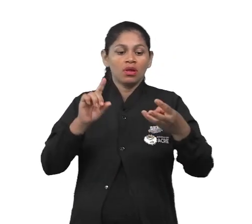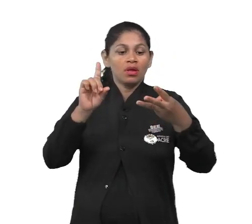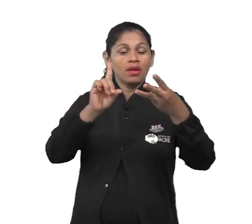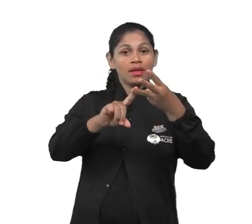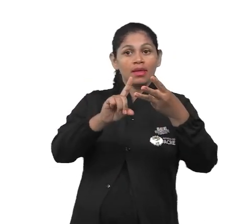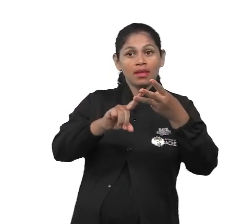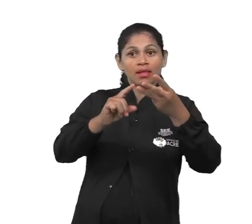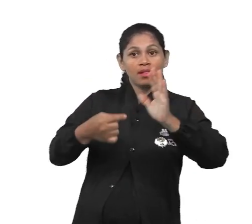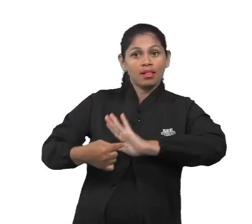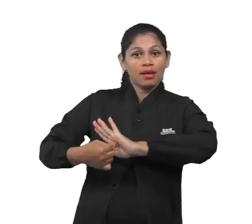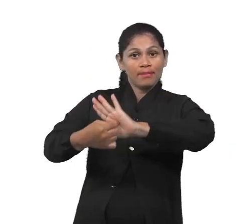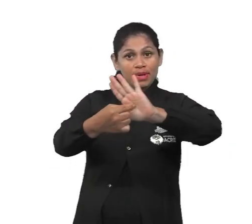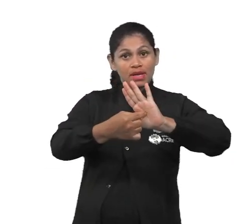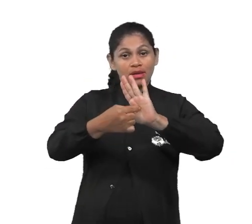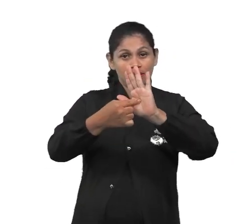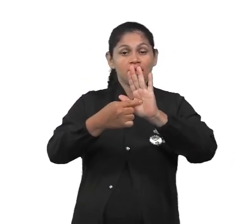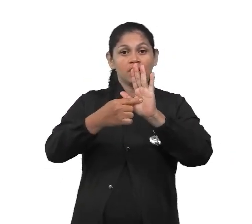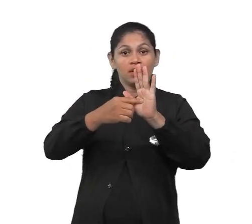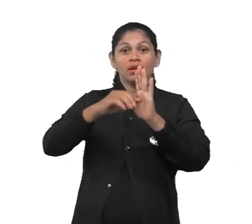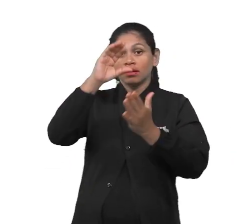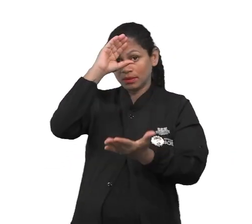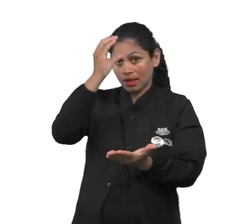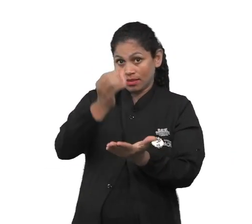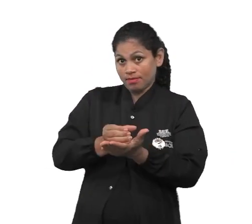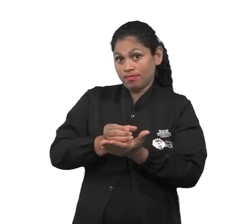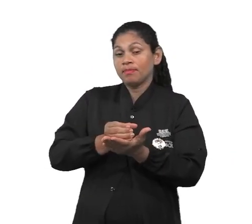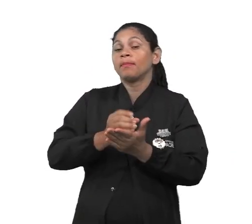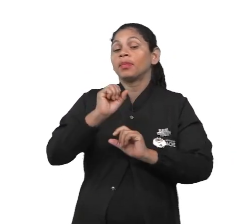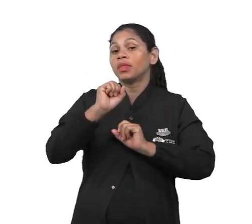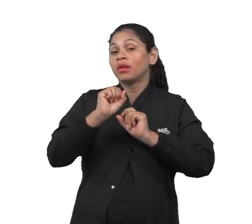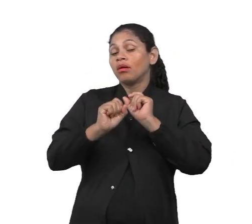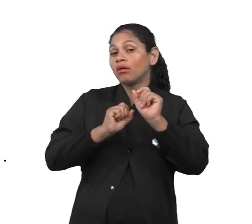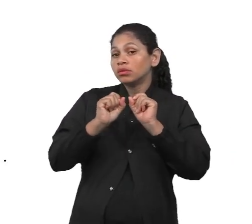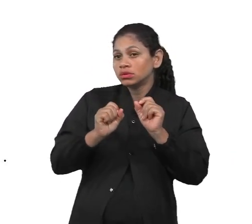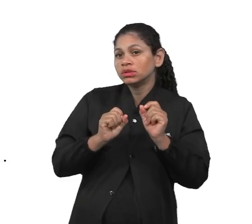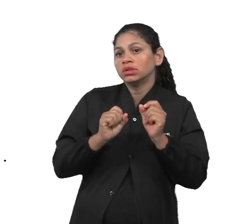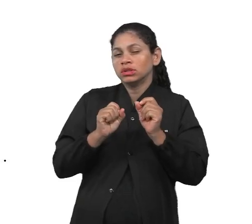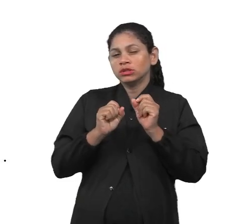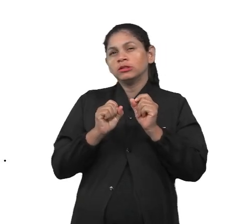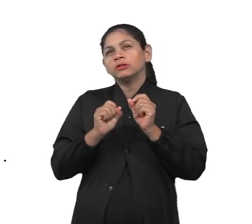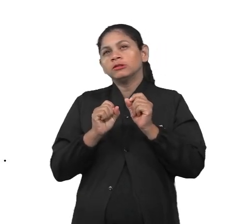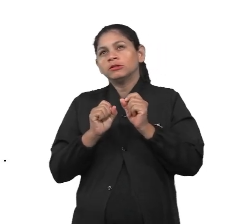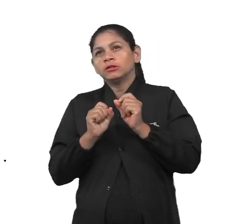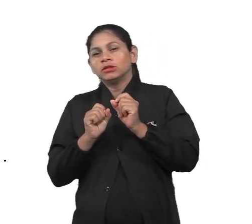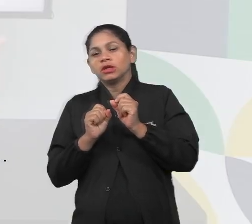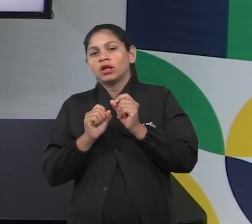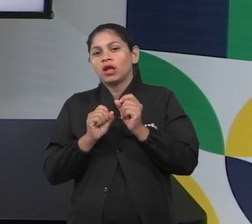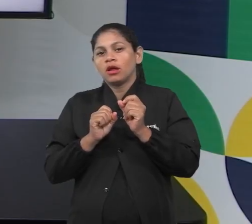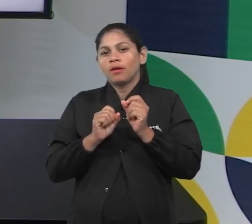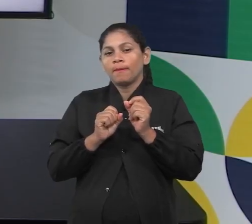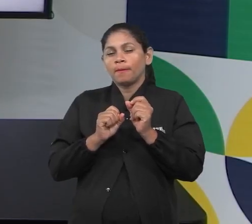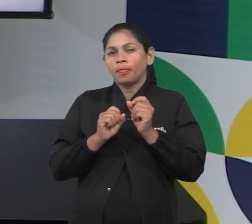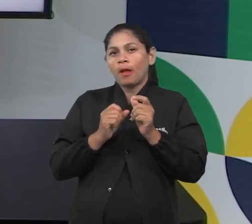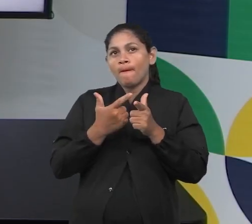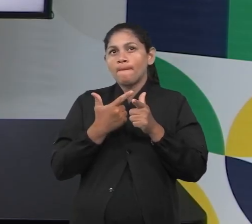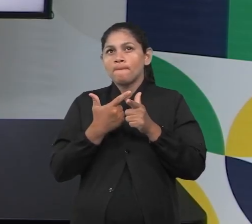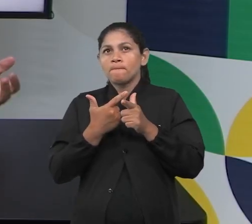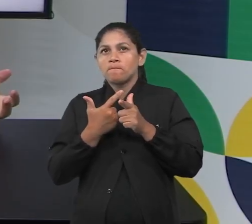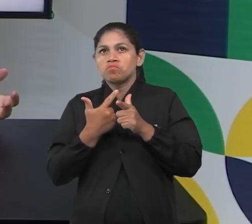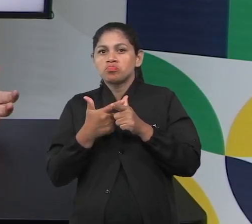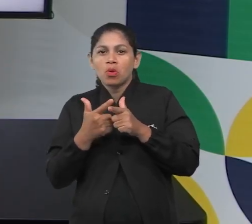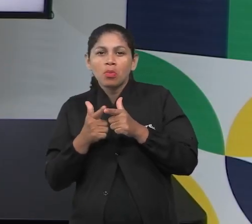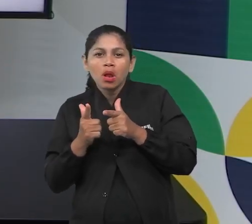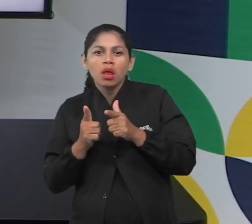será a apresentação das minhas teses. As teses, pessoal, vão ser aqueles causadores do problema, ou